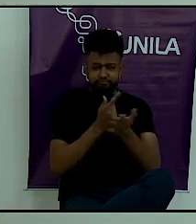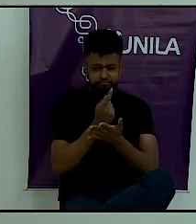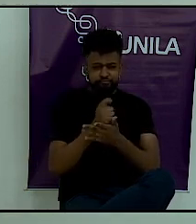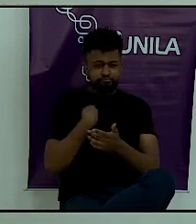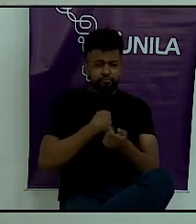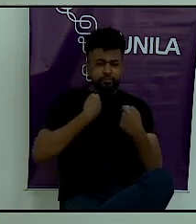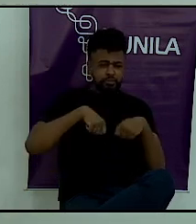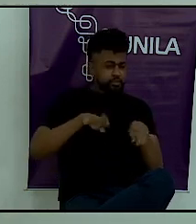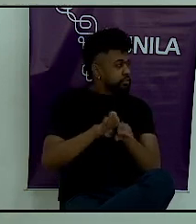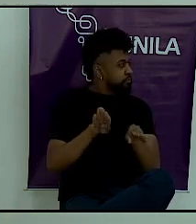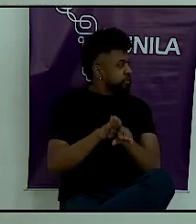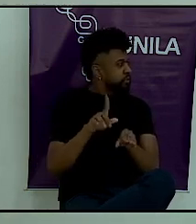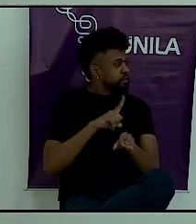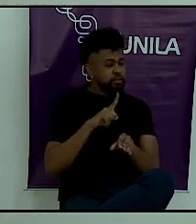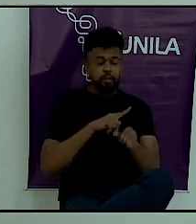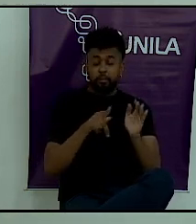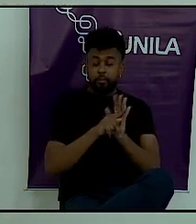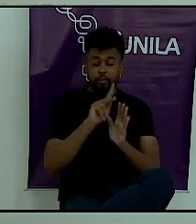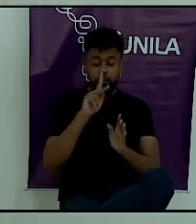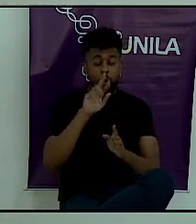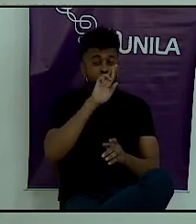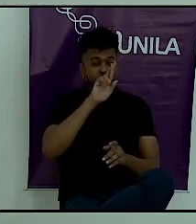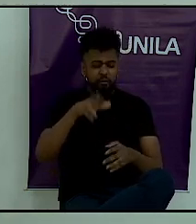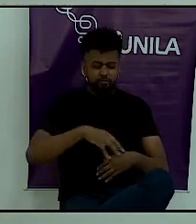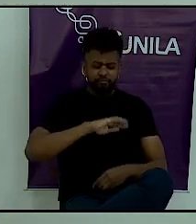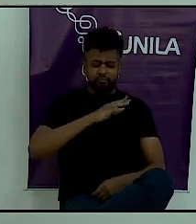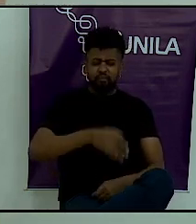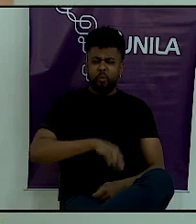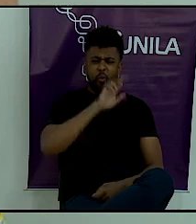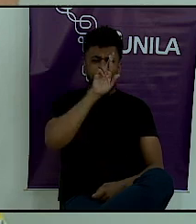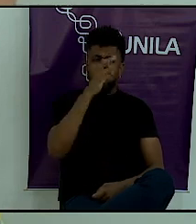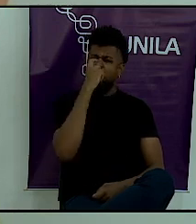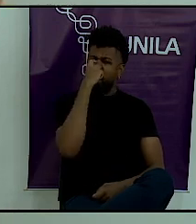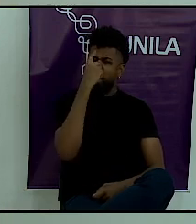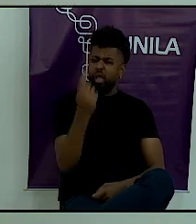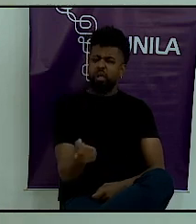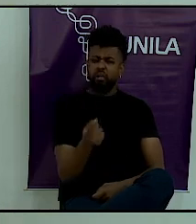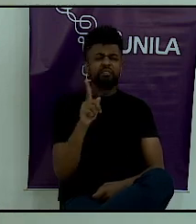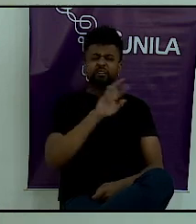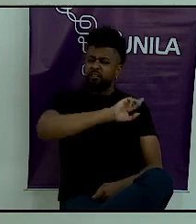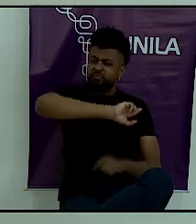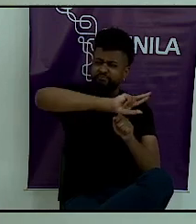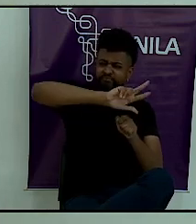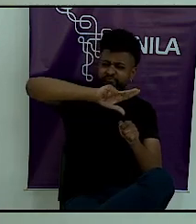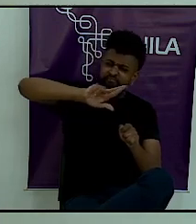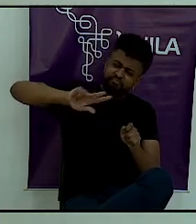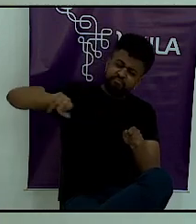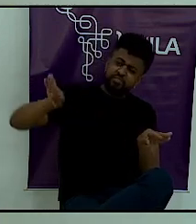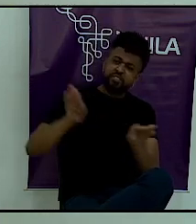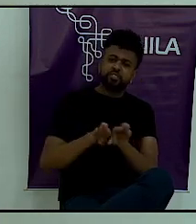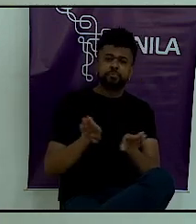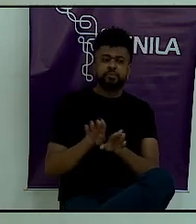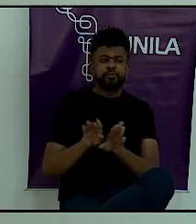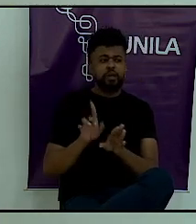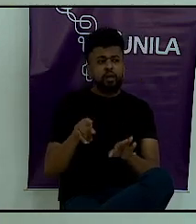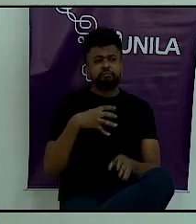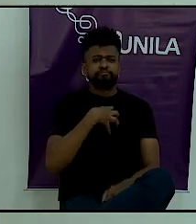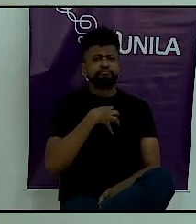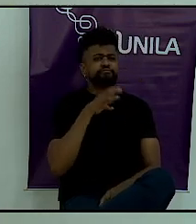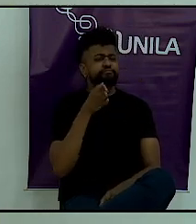uma que eu comprei no Halloween, mas que é horrível, assim, né? São essas coisas daí dentro do 2 que a gente,